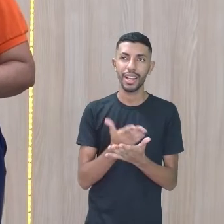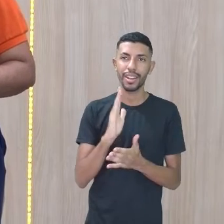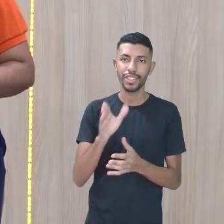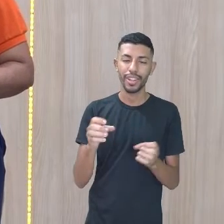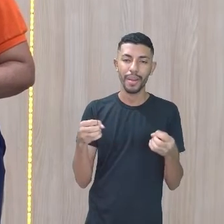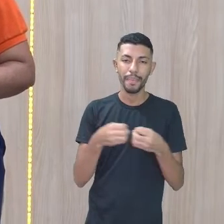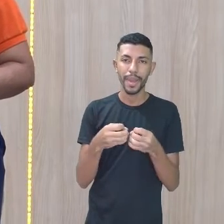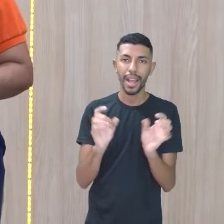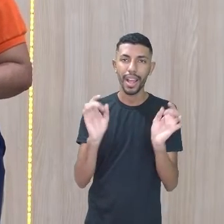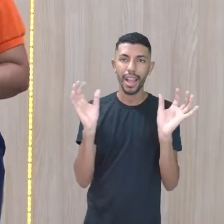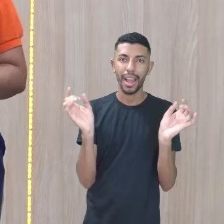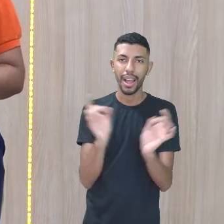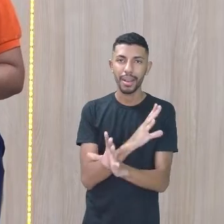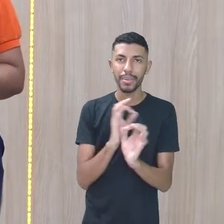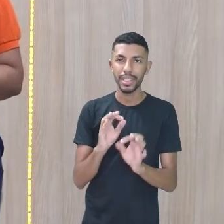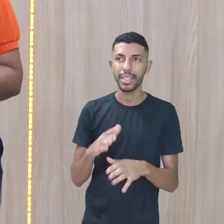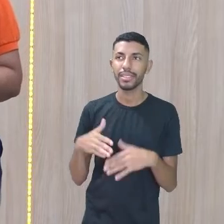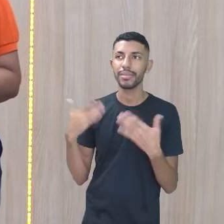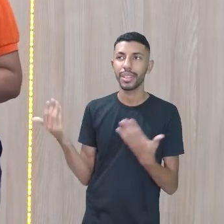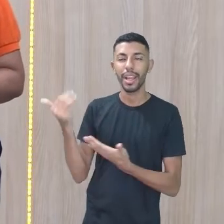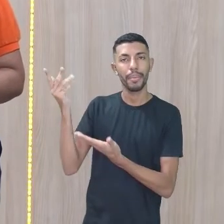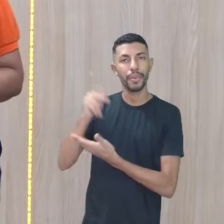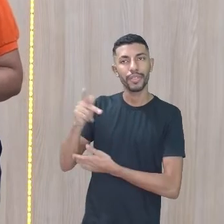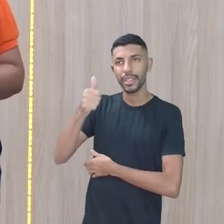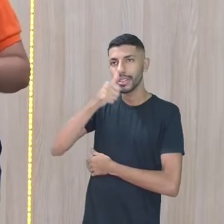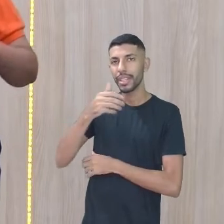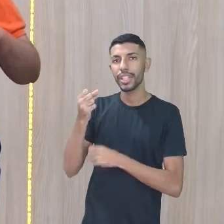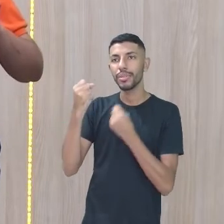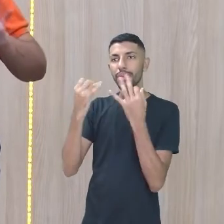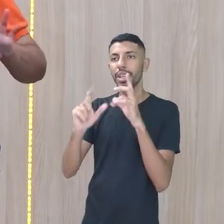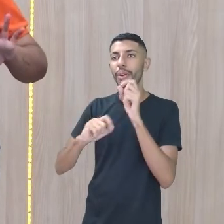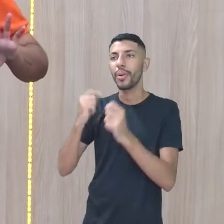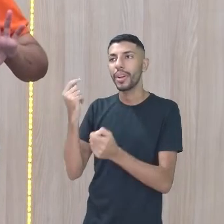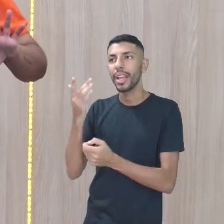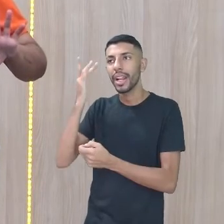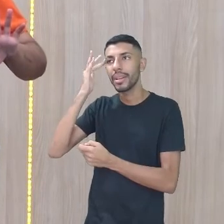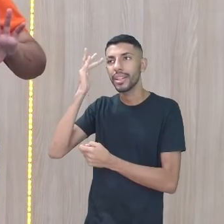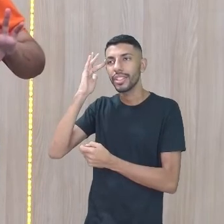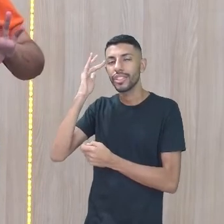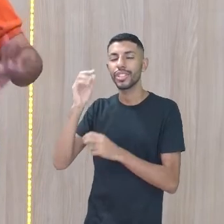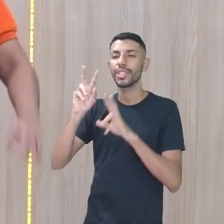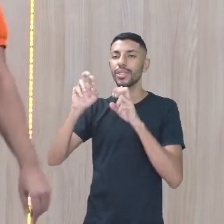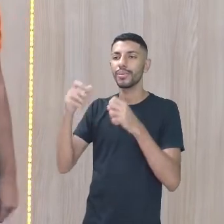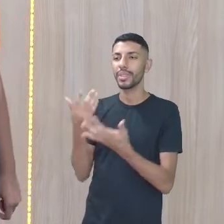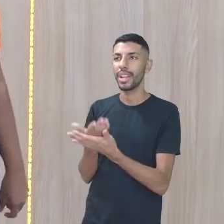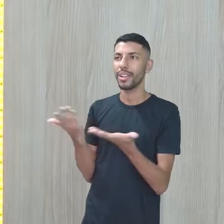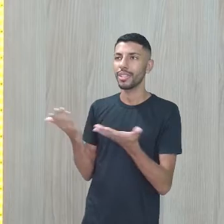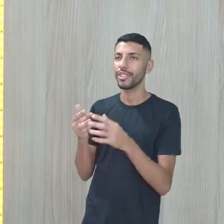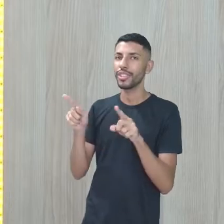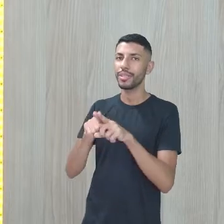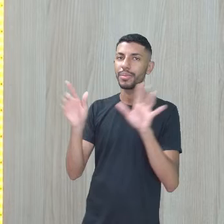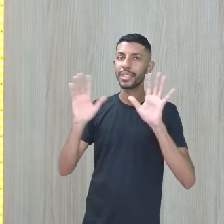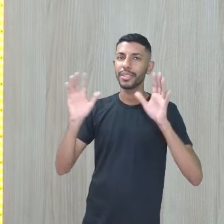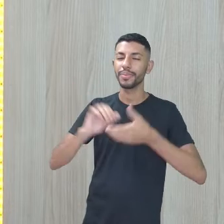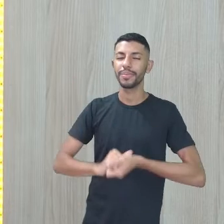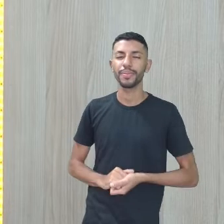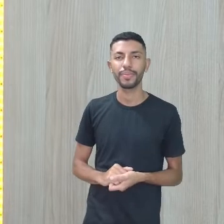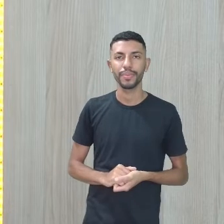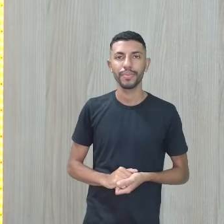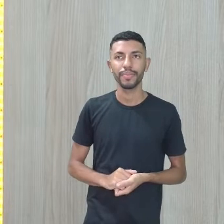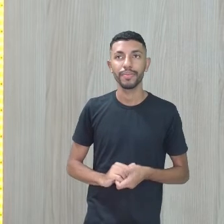está acabando, minha gente. Eu vou passar para a professora Adriana para ela dizer o que é que ela achou dessa aula de hoje e se despedir. Uma